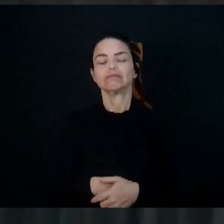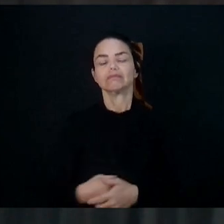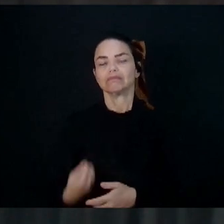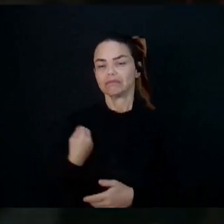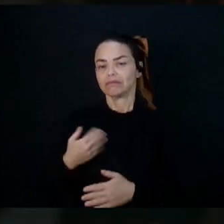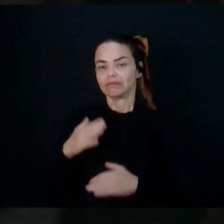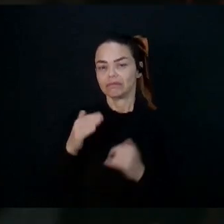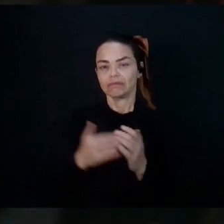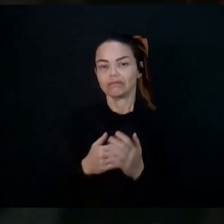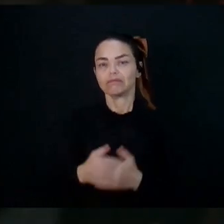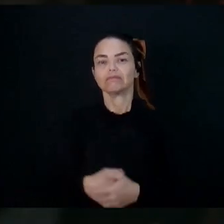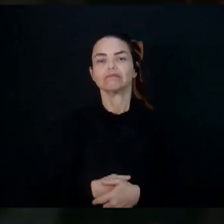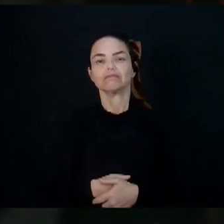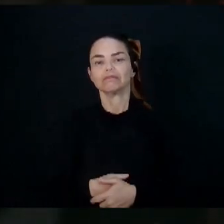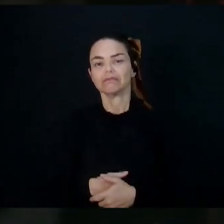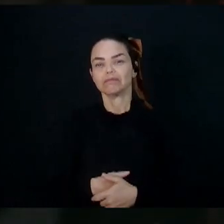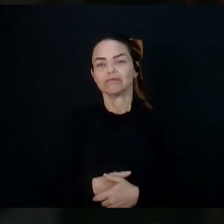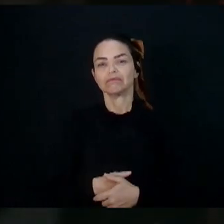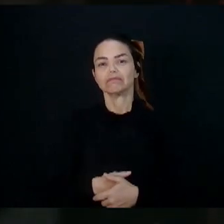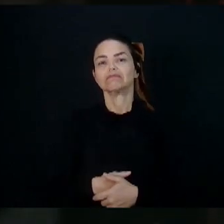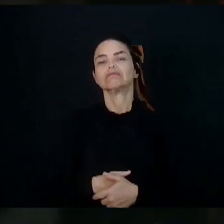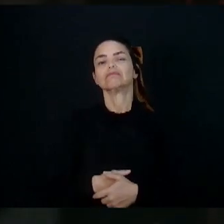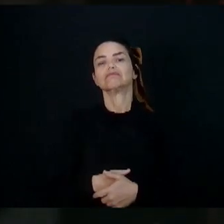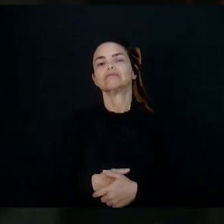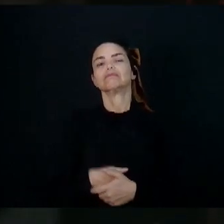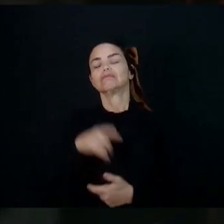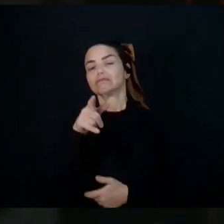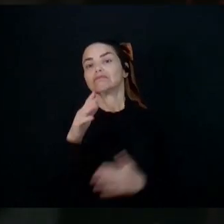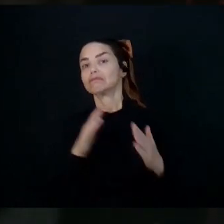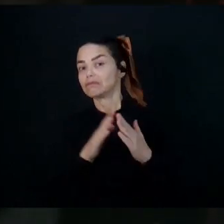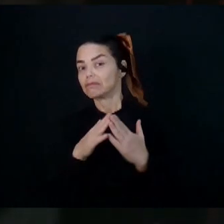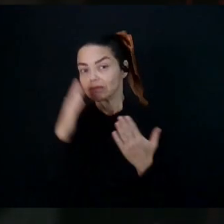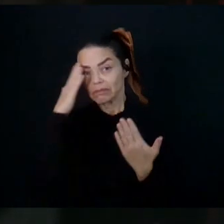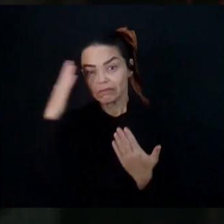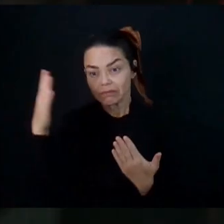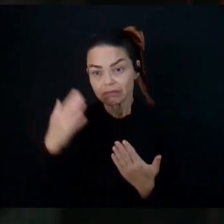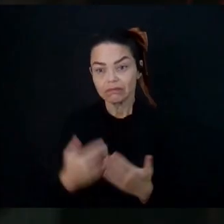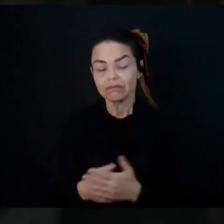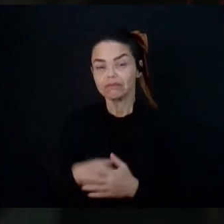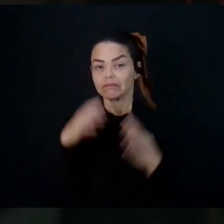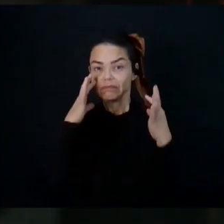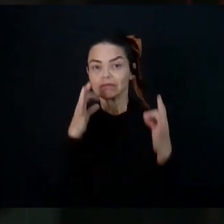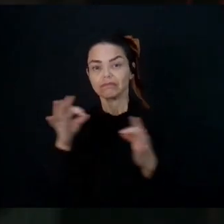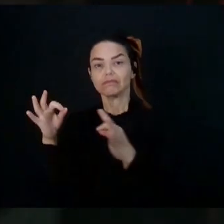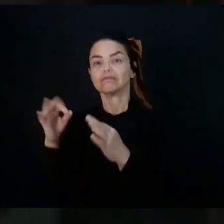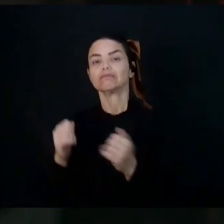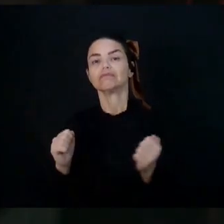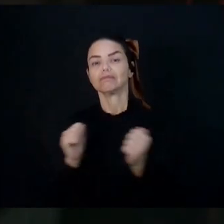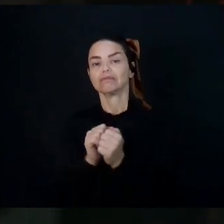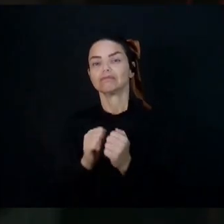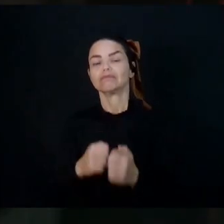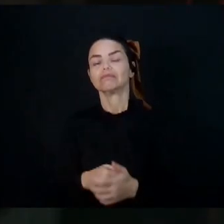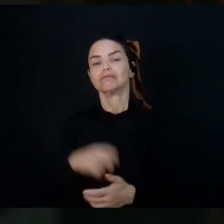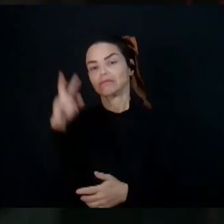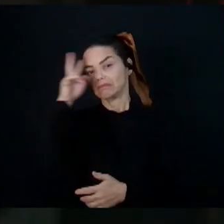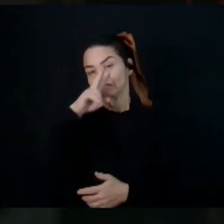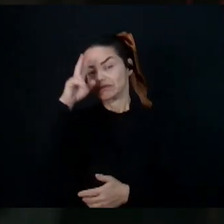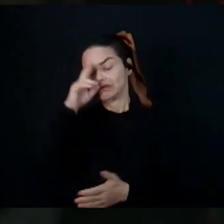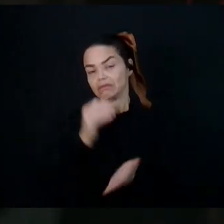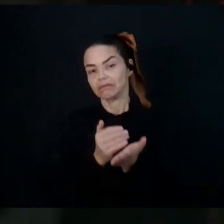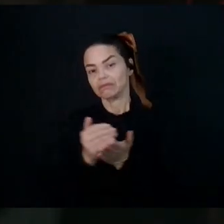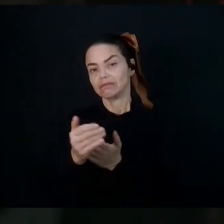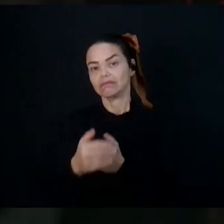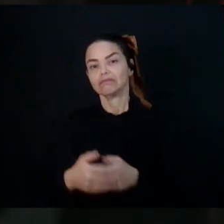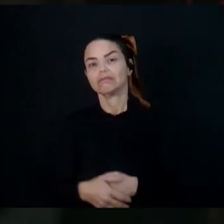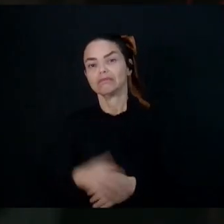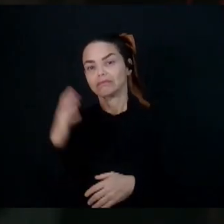aqui. Muito bem, gente. E você de casa, muito obrigada pela sua audiência, pela sua companhia. Segunda-feira começando, segunda